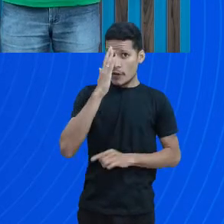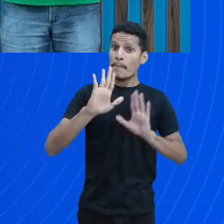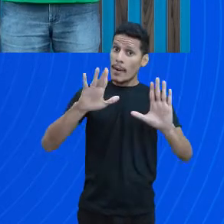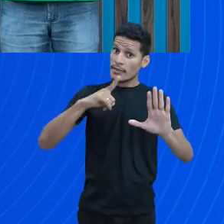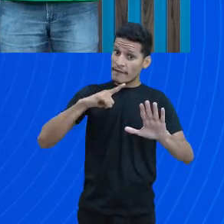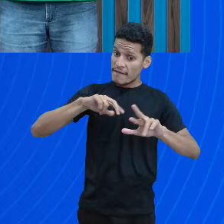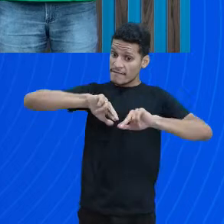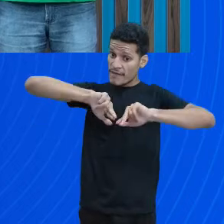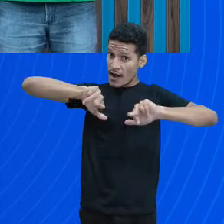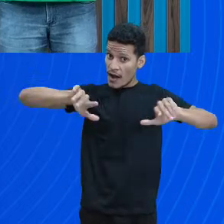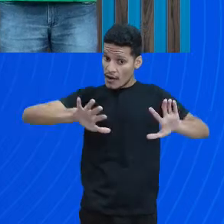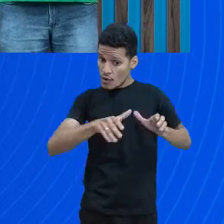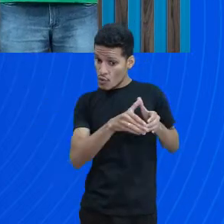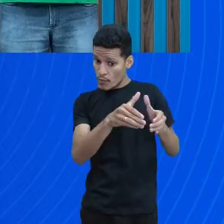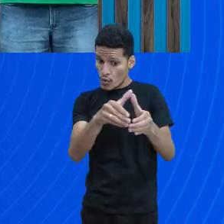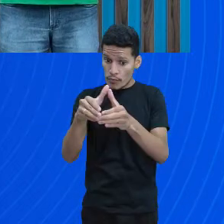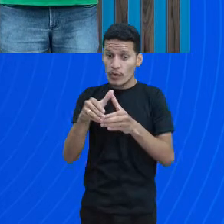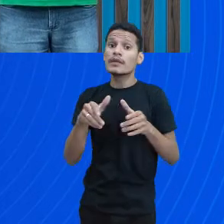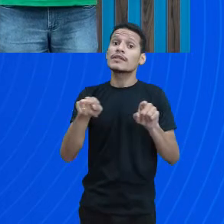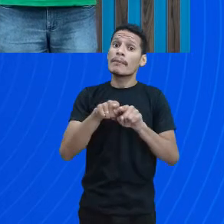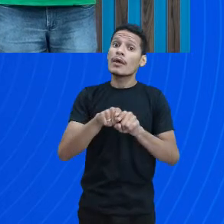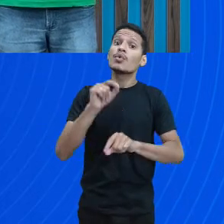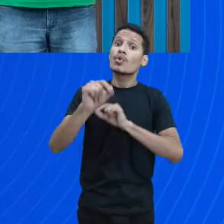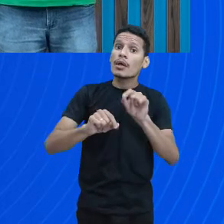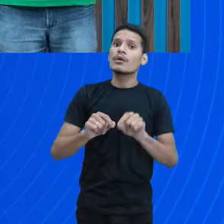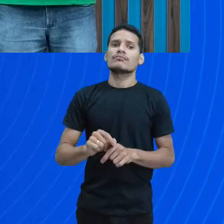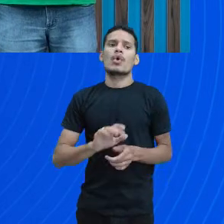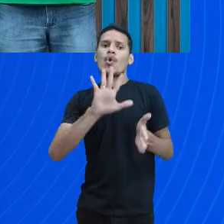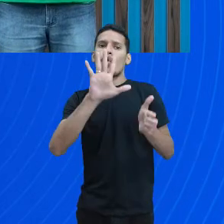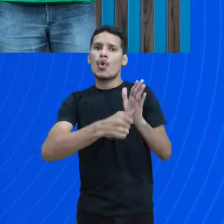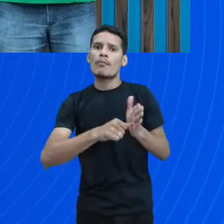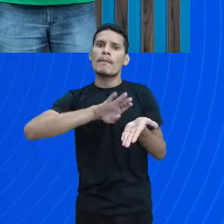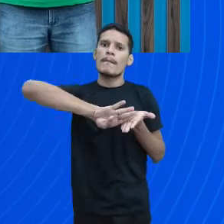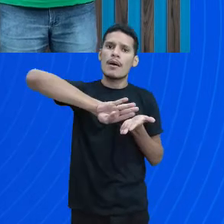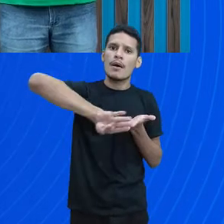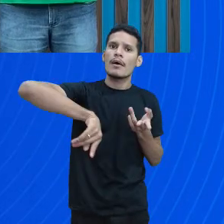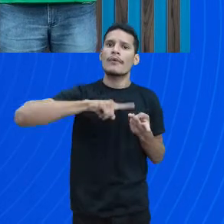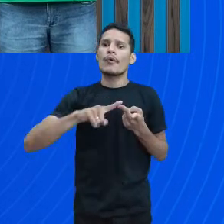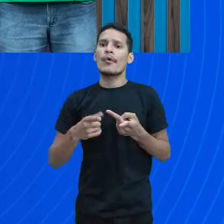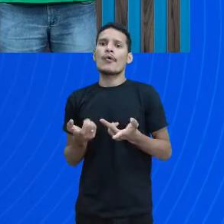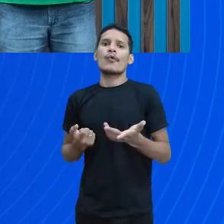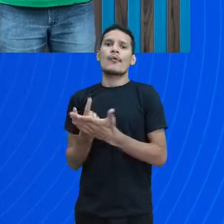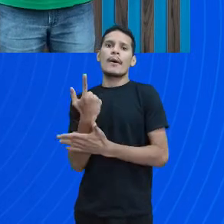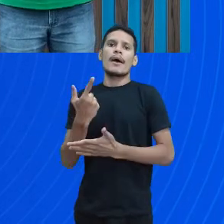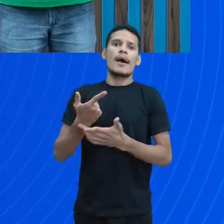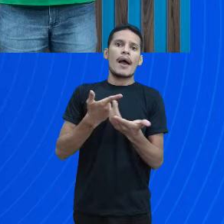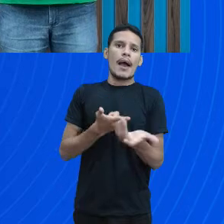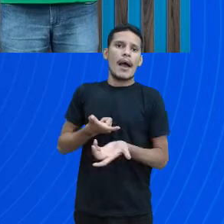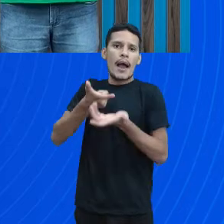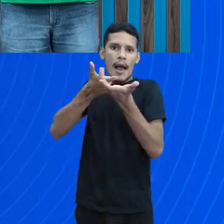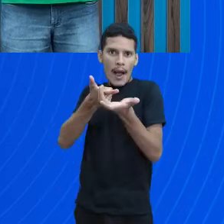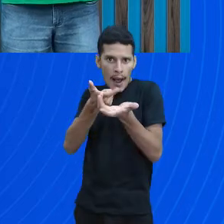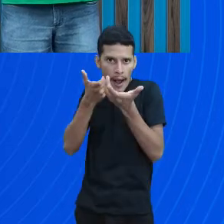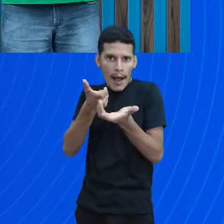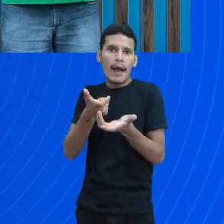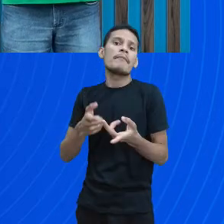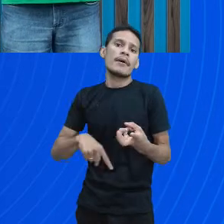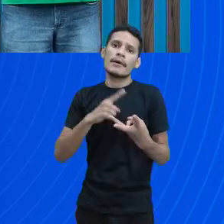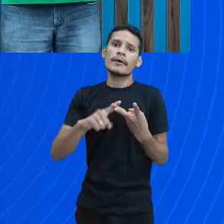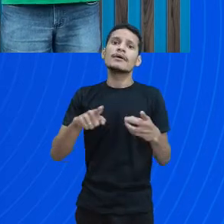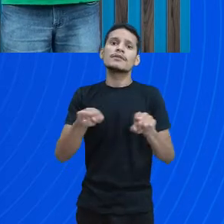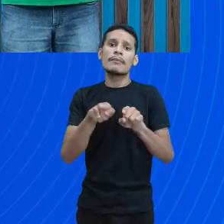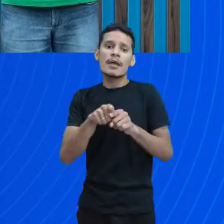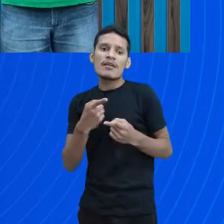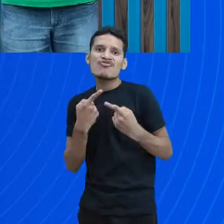sujeitos, grupos que inclusive chegaram a fazer roubos em banco, compraram armas, fizeram ataques aos